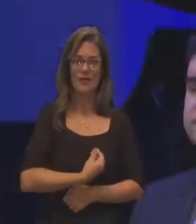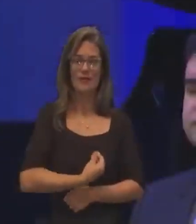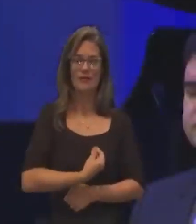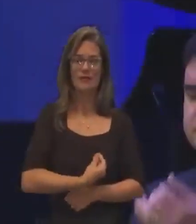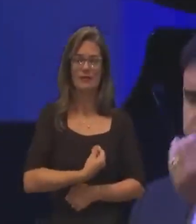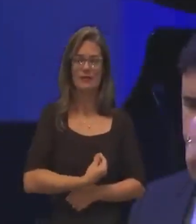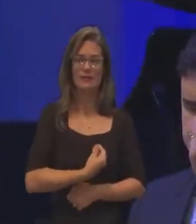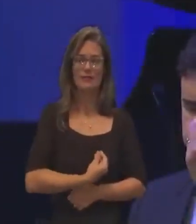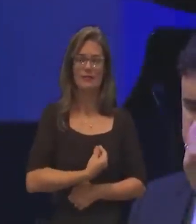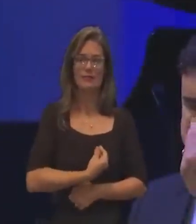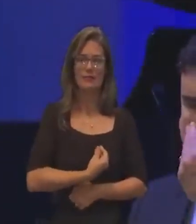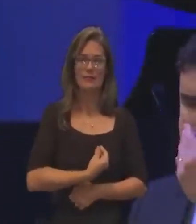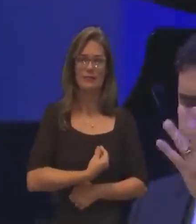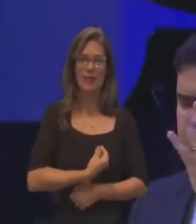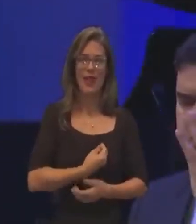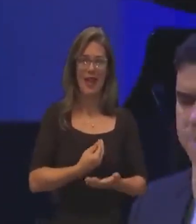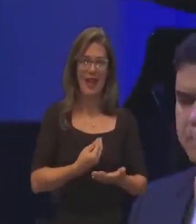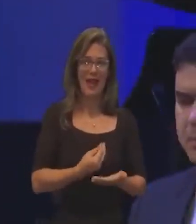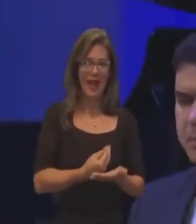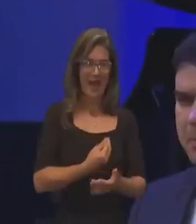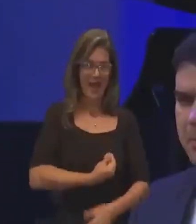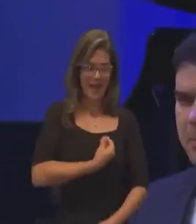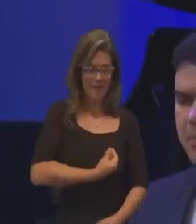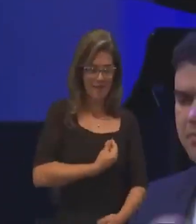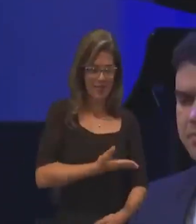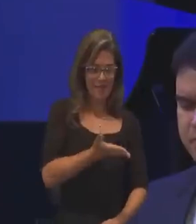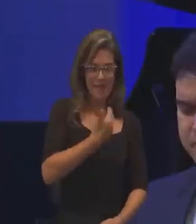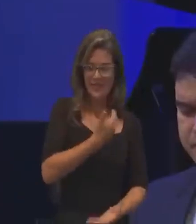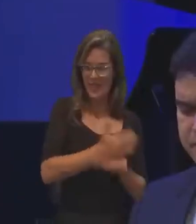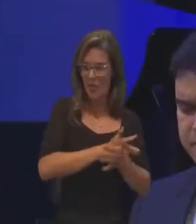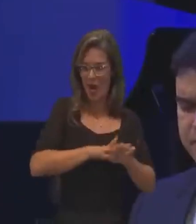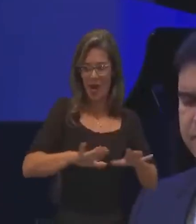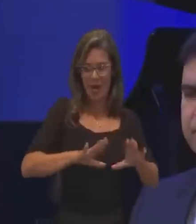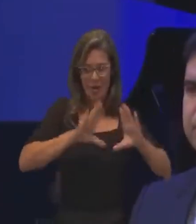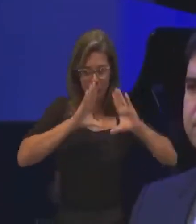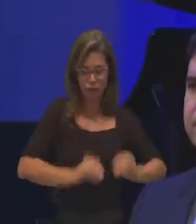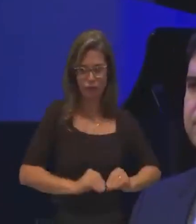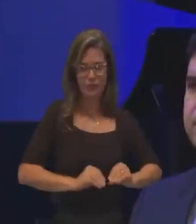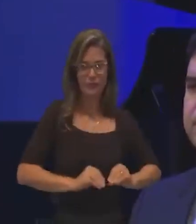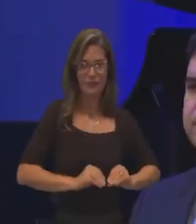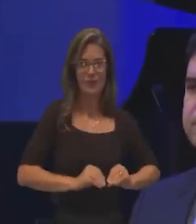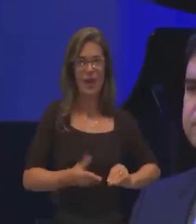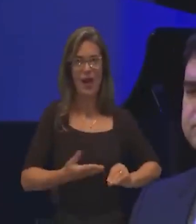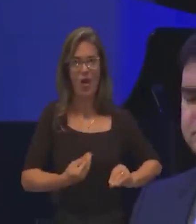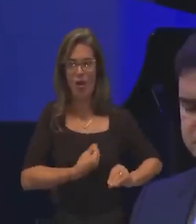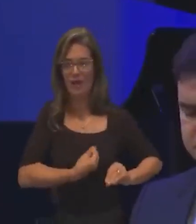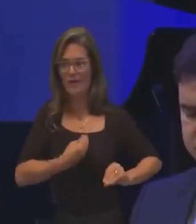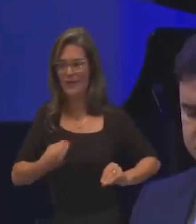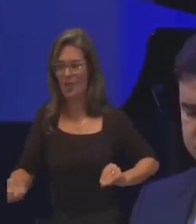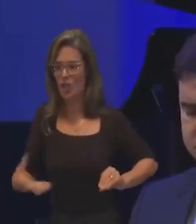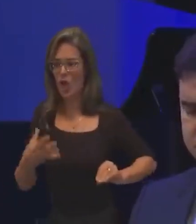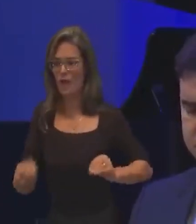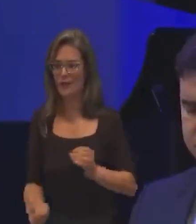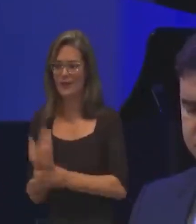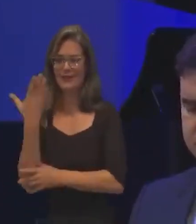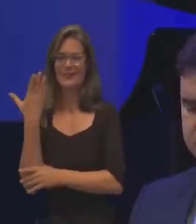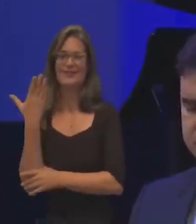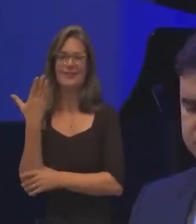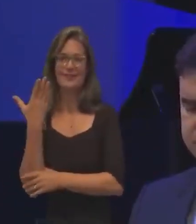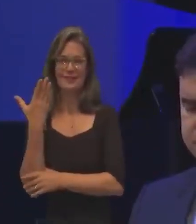Como o oleiro que trabalha em um vaso até que ele chegue ao ponto do seu desejo.